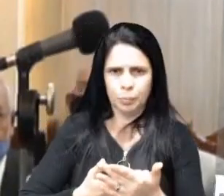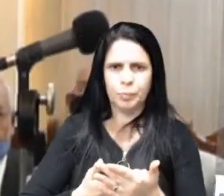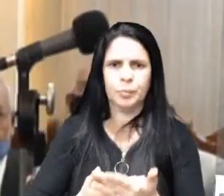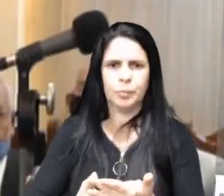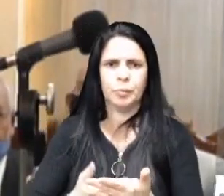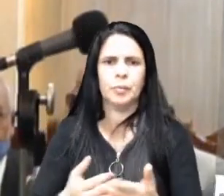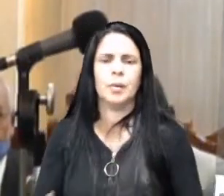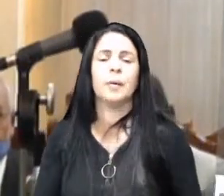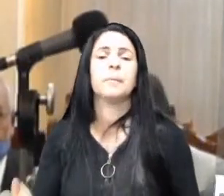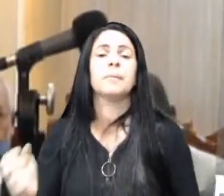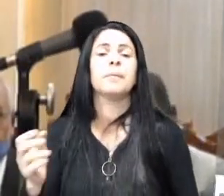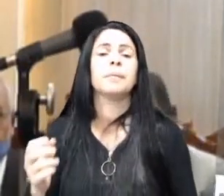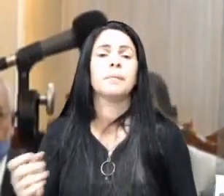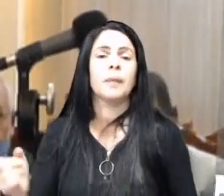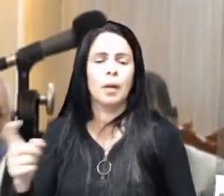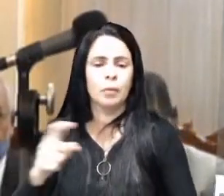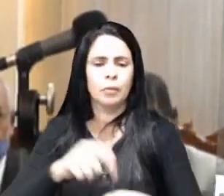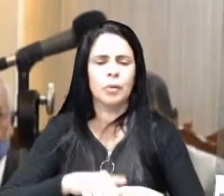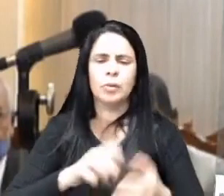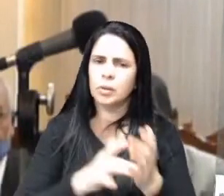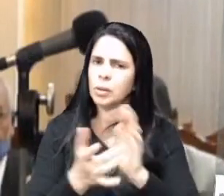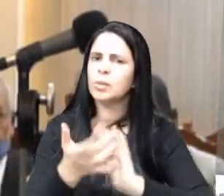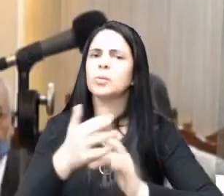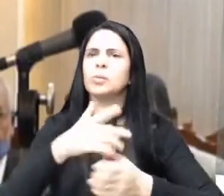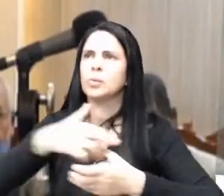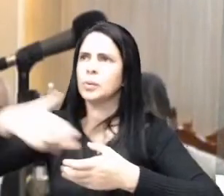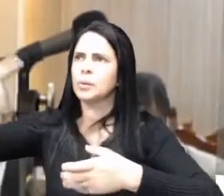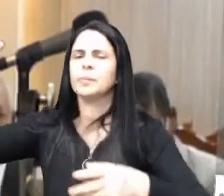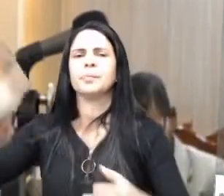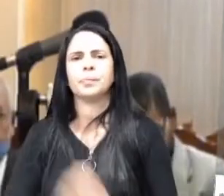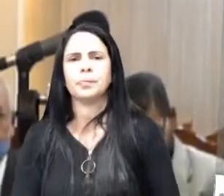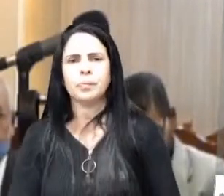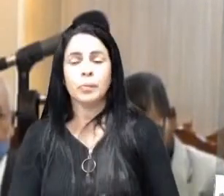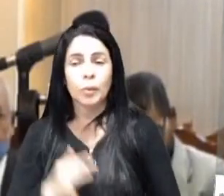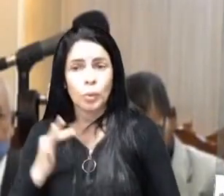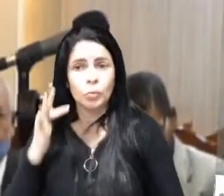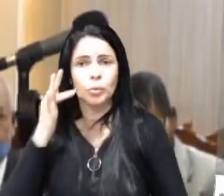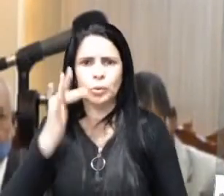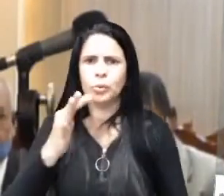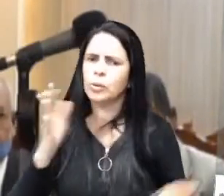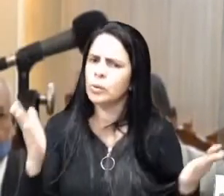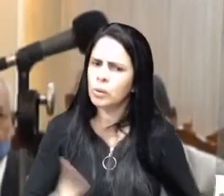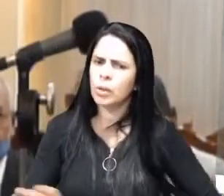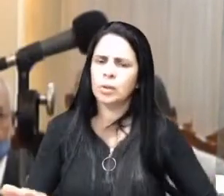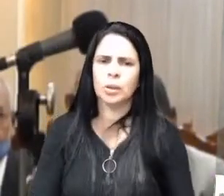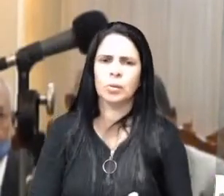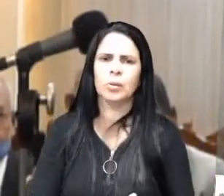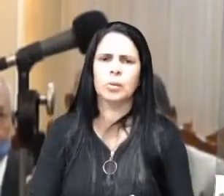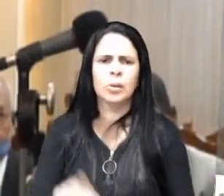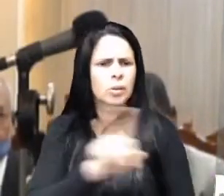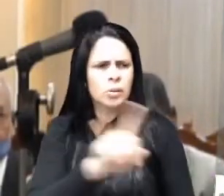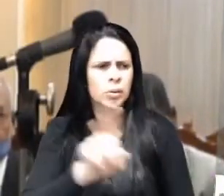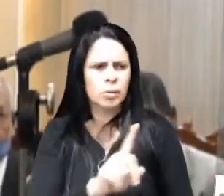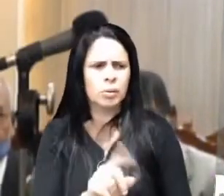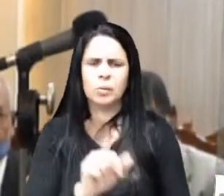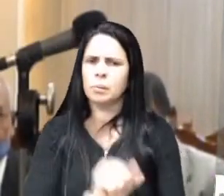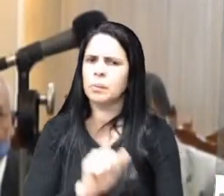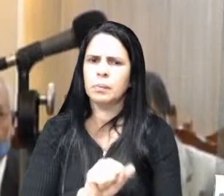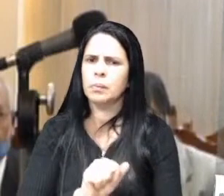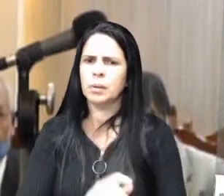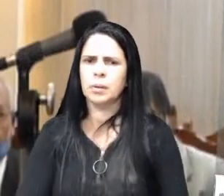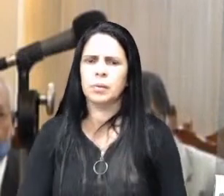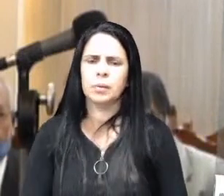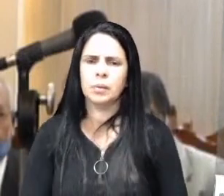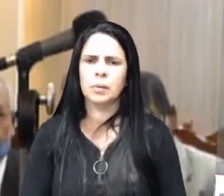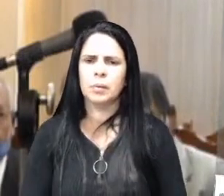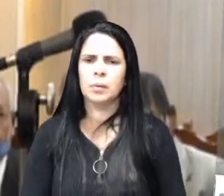próximo o fim de todas as coisas. O futuro já chegou. Não espere mais nada. Glória a Deus.